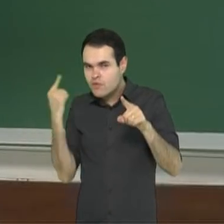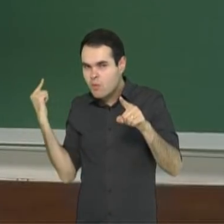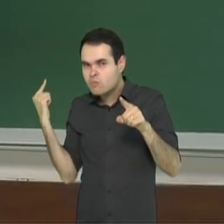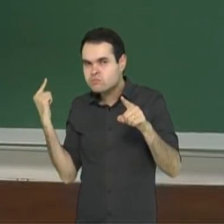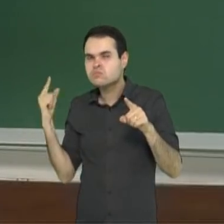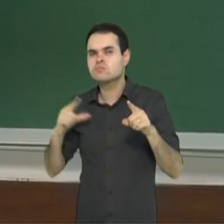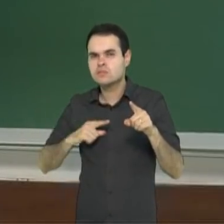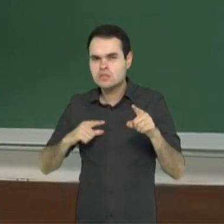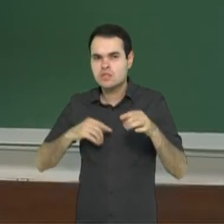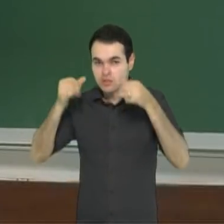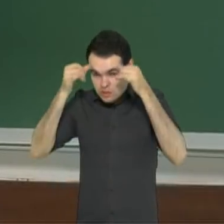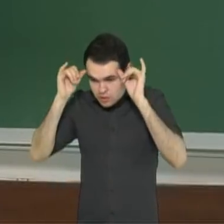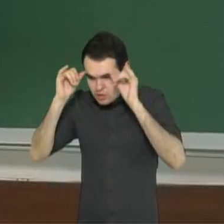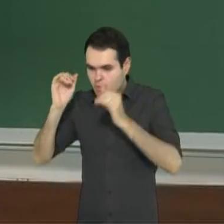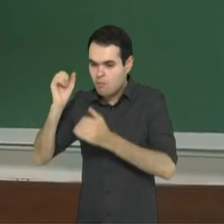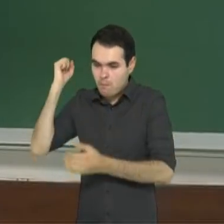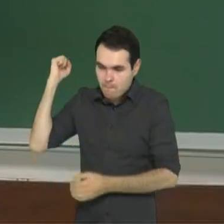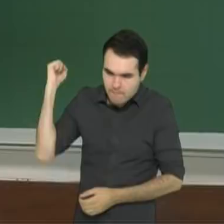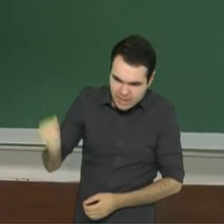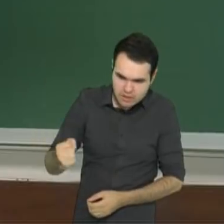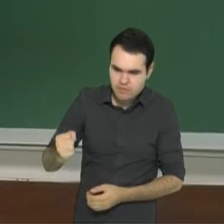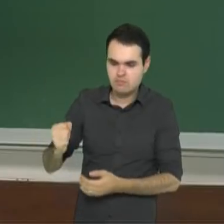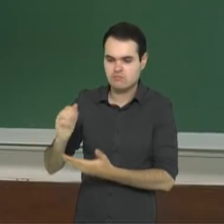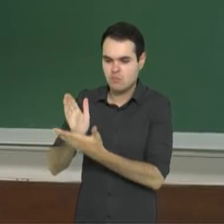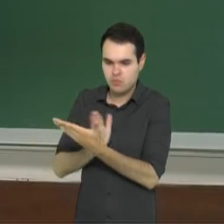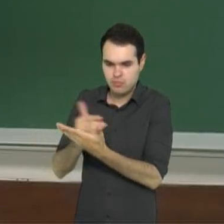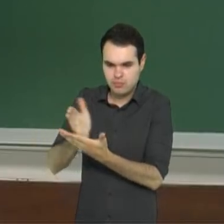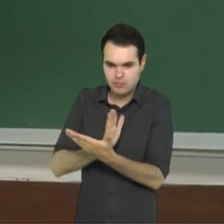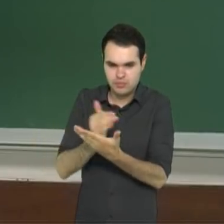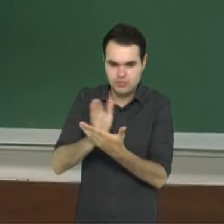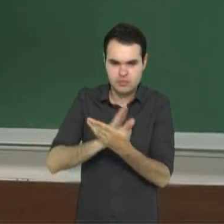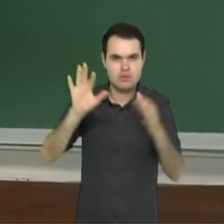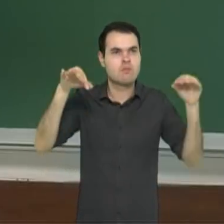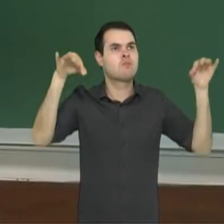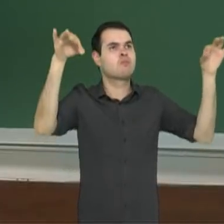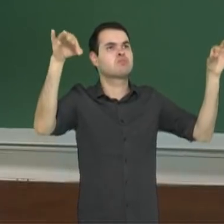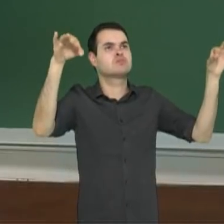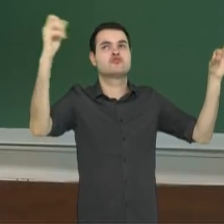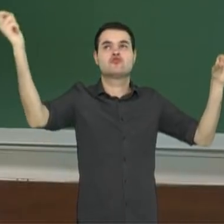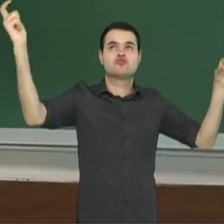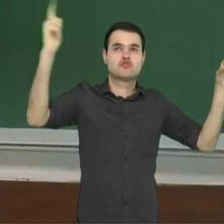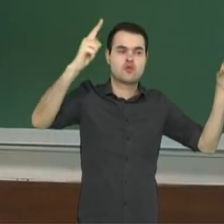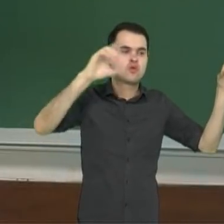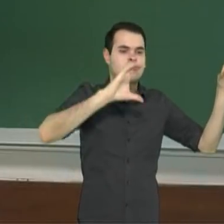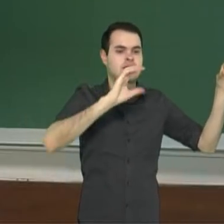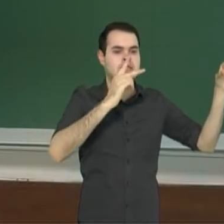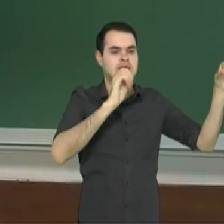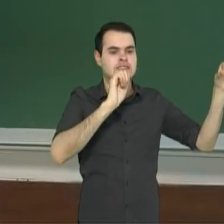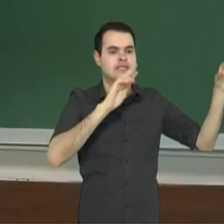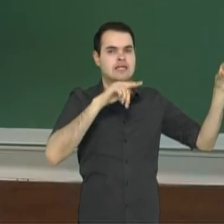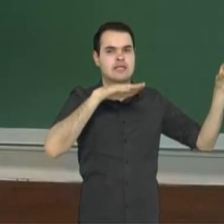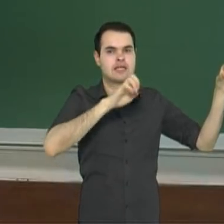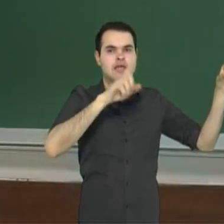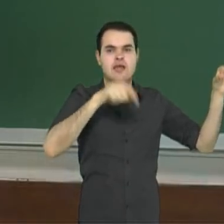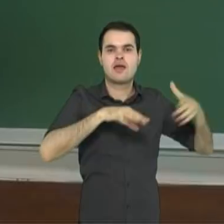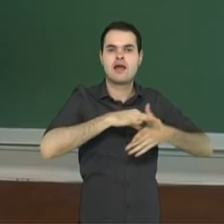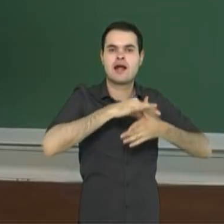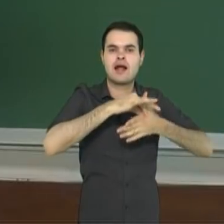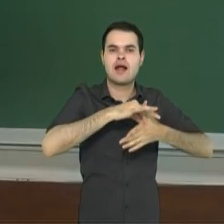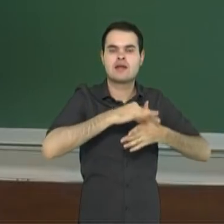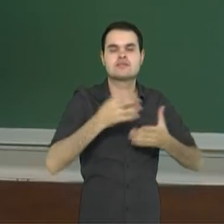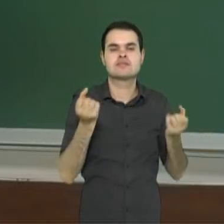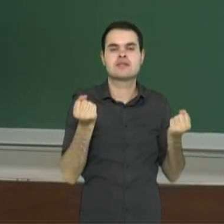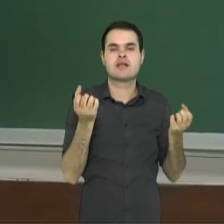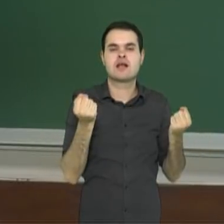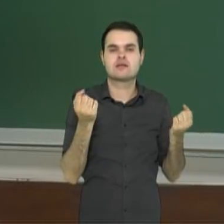Eles matavam o gado e colocavam a carne para secar no sol, que então tornava-se o charque, carne seca. Olhe